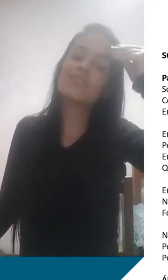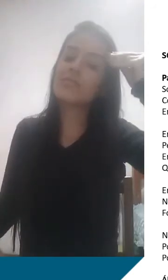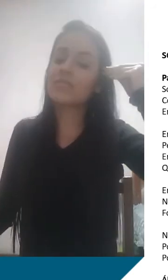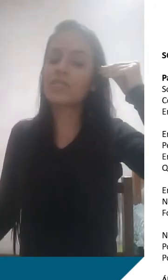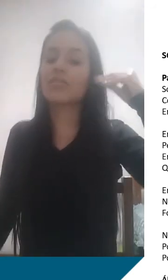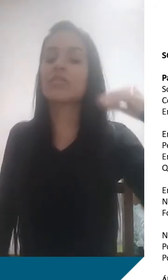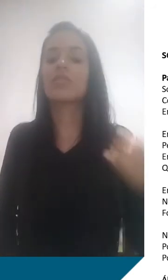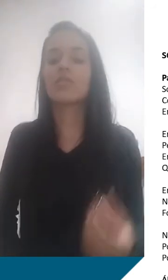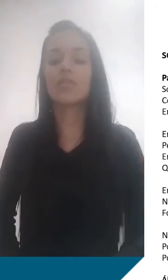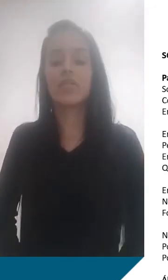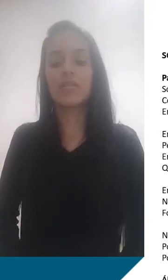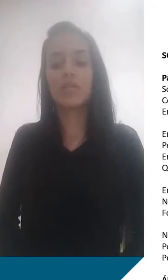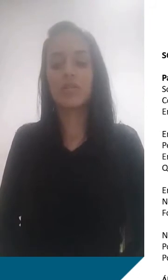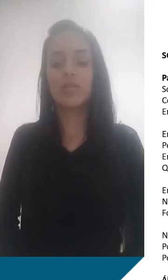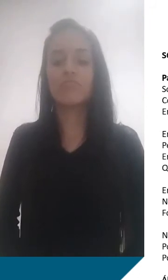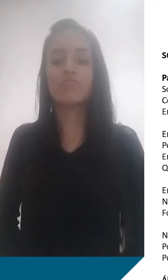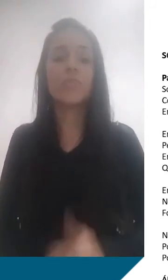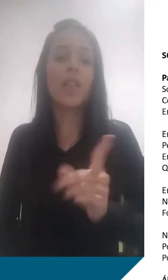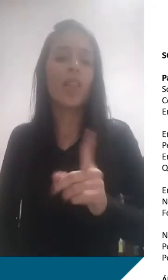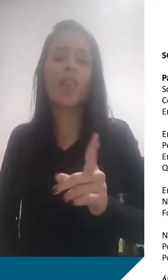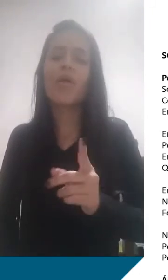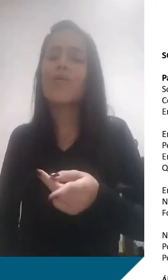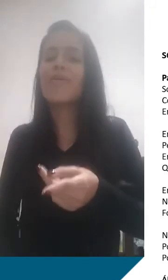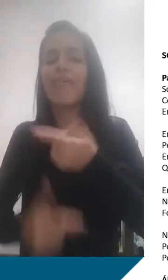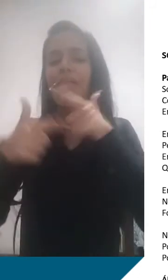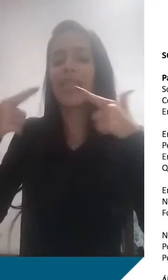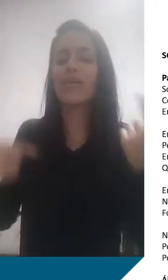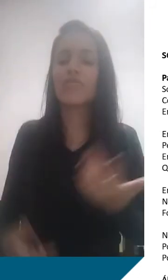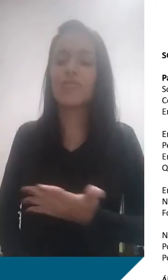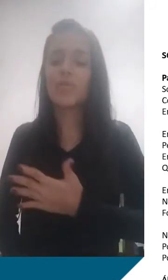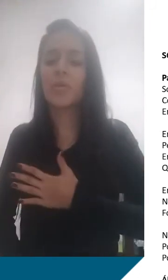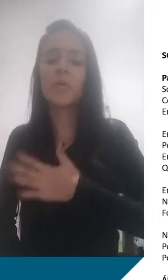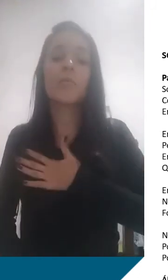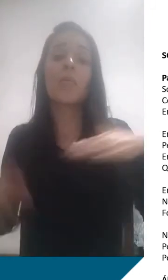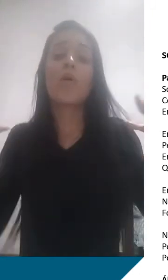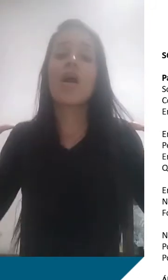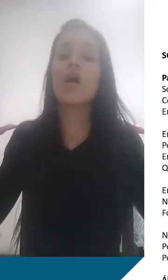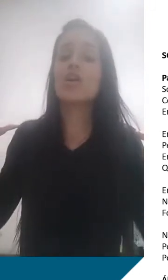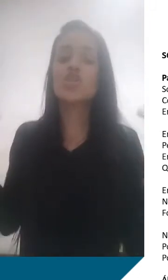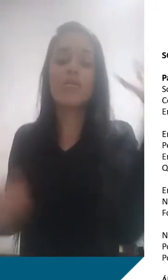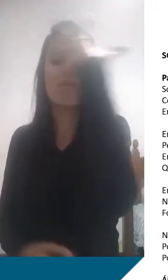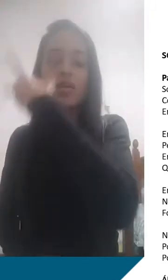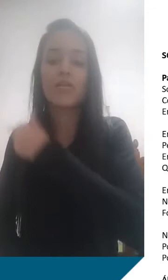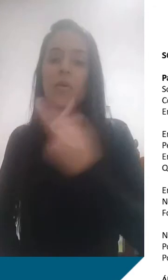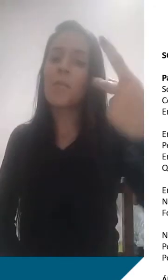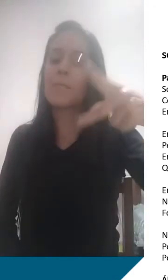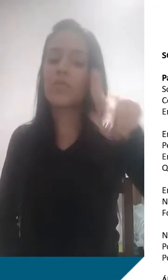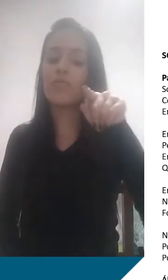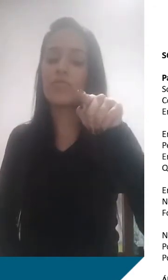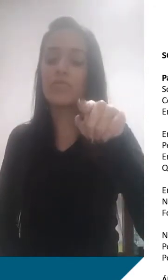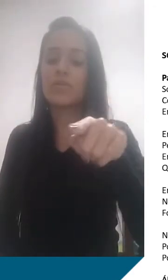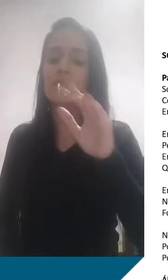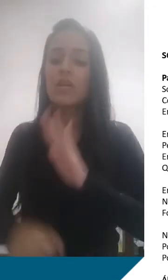leito resvalando. Não te rias de mim, meu anjo lindo, por ti as noites eu velei chorando, por ti nos